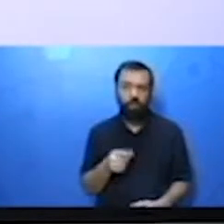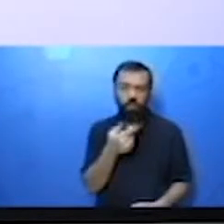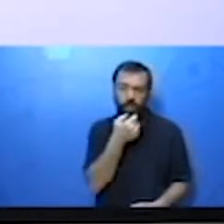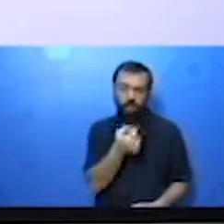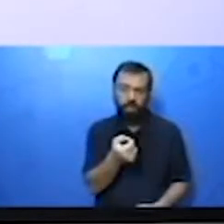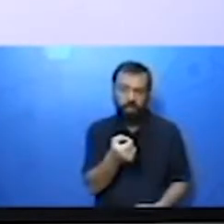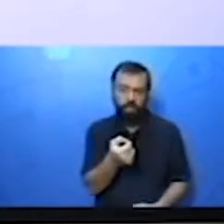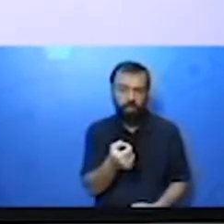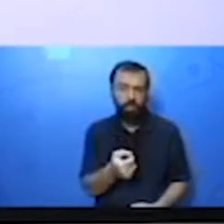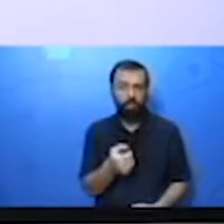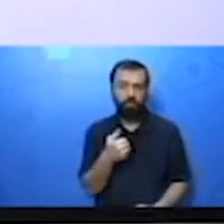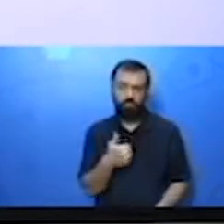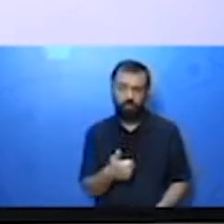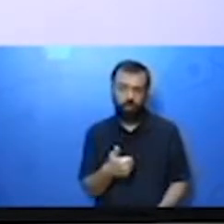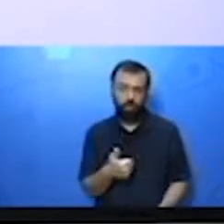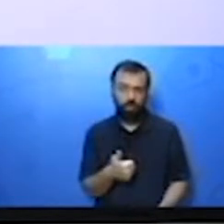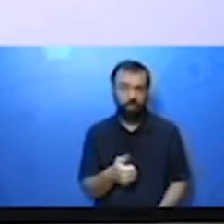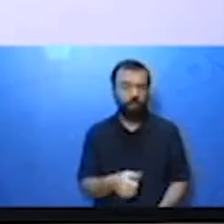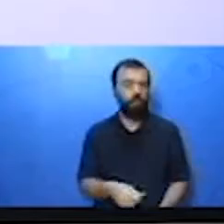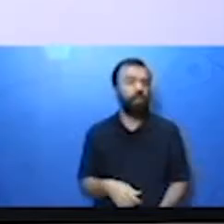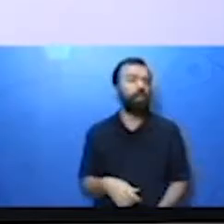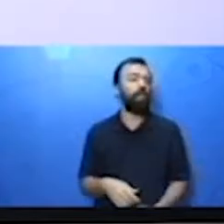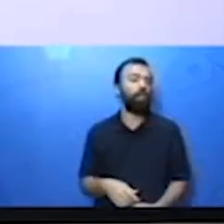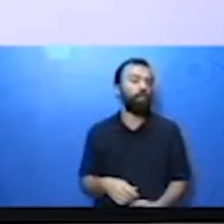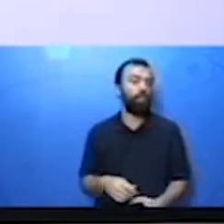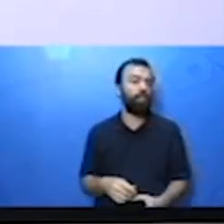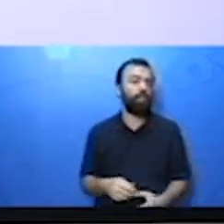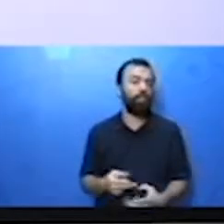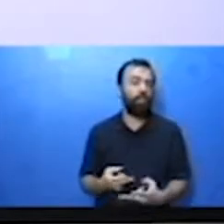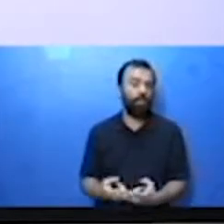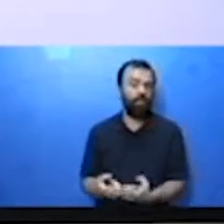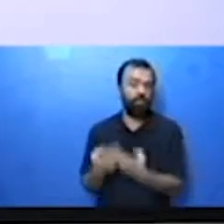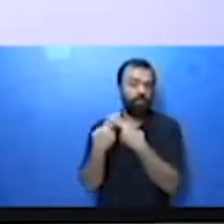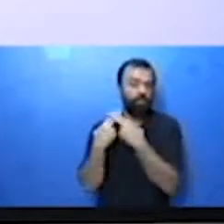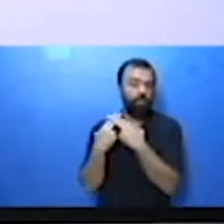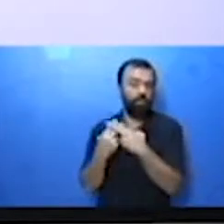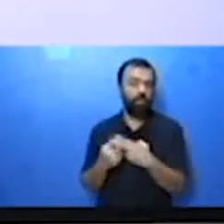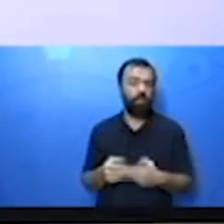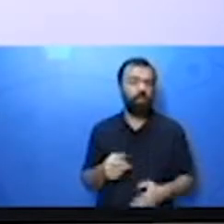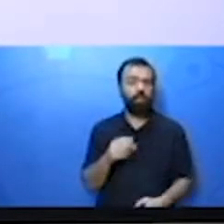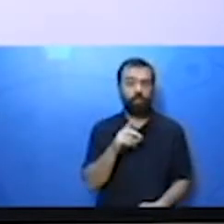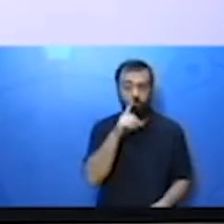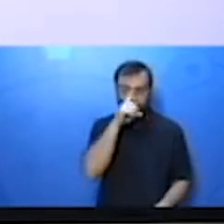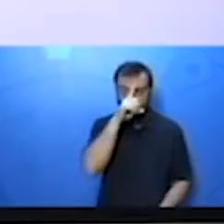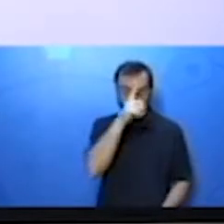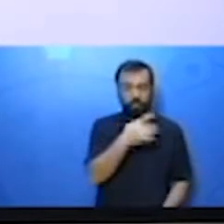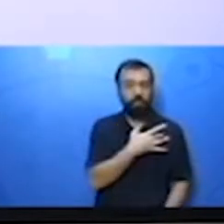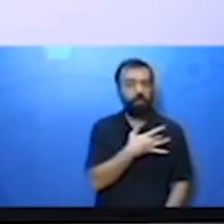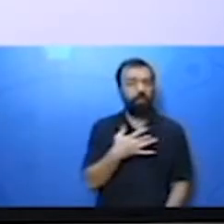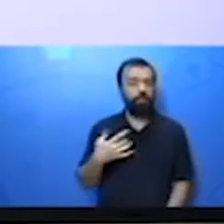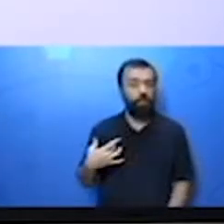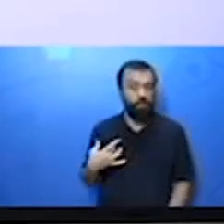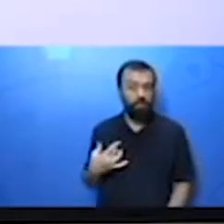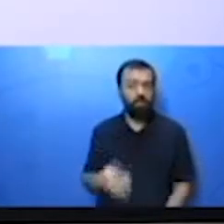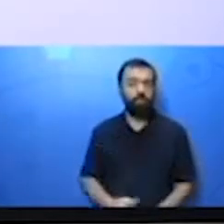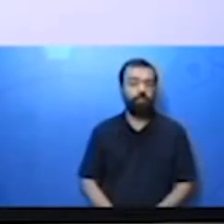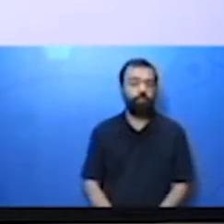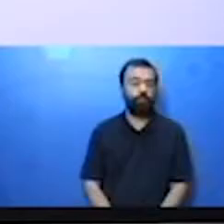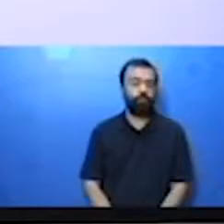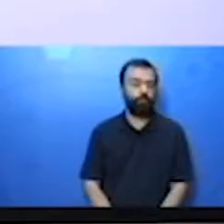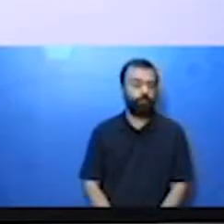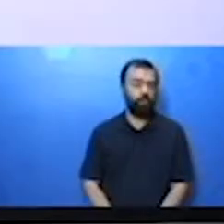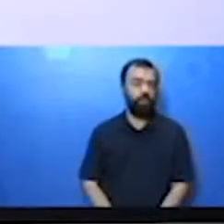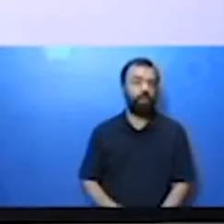alguns sintomas, também pode trazer consequências mais graves do que se imagina,